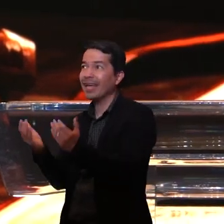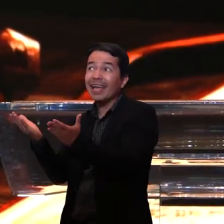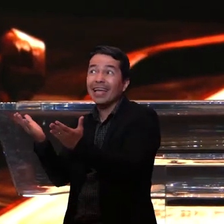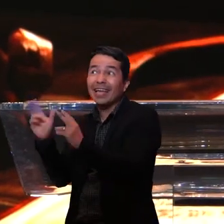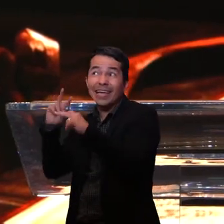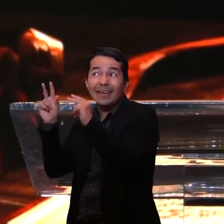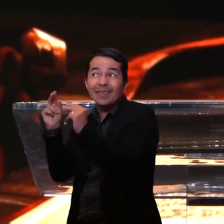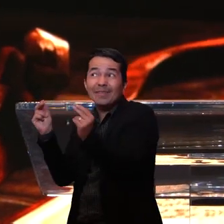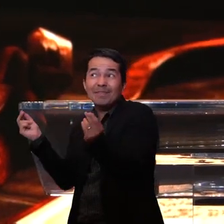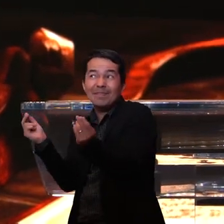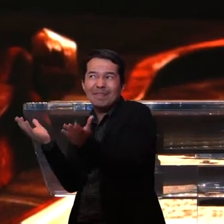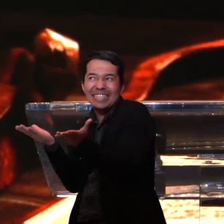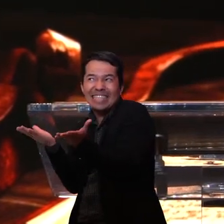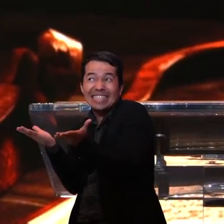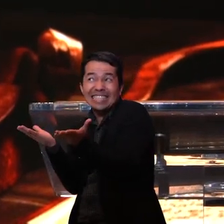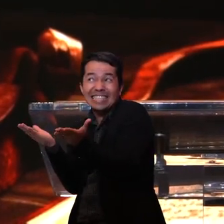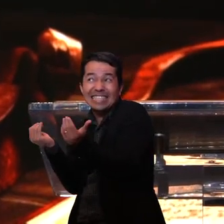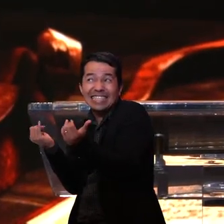um presentinho?